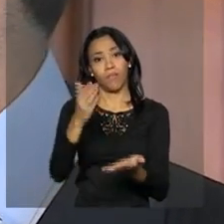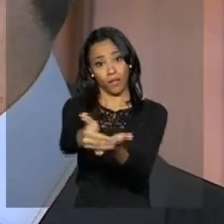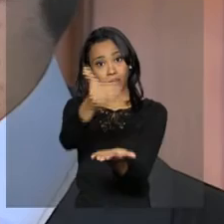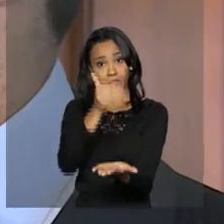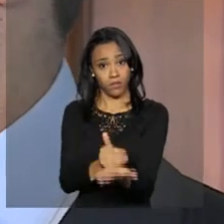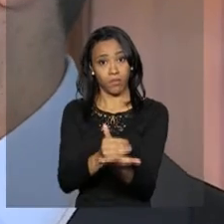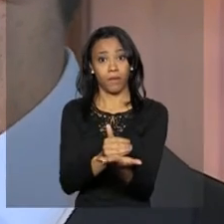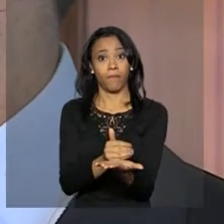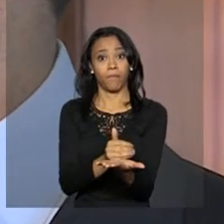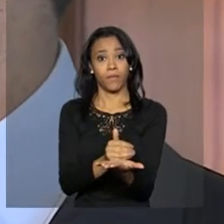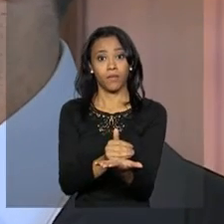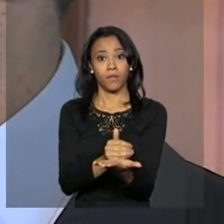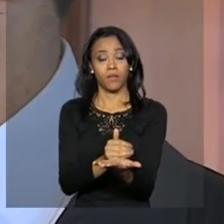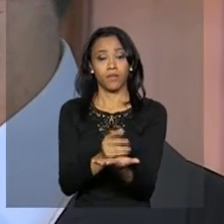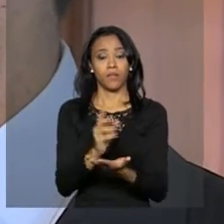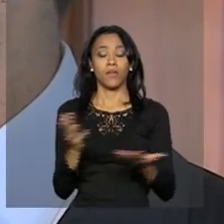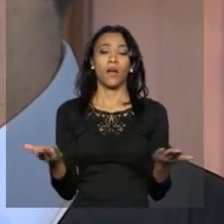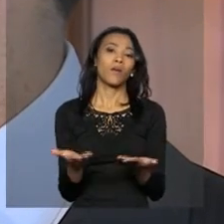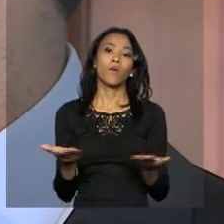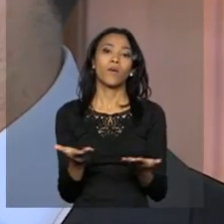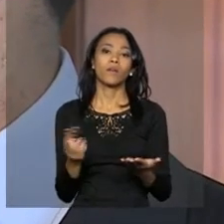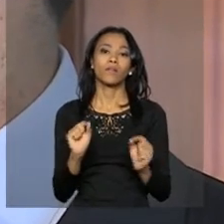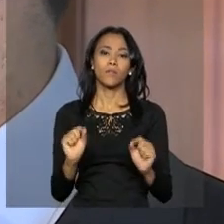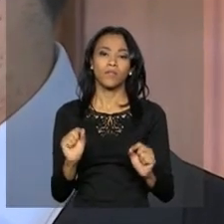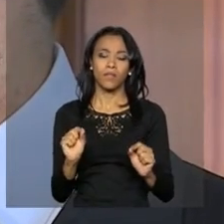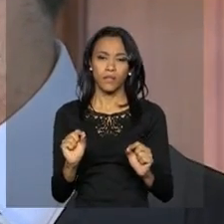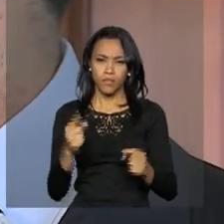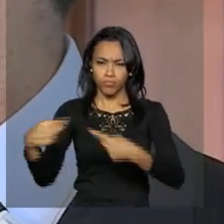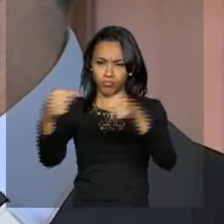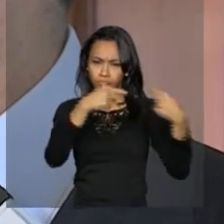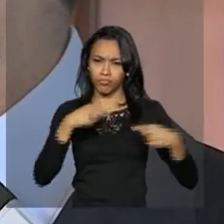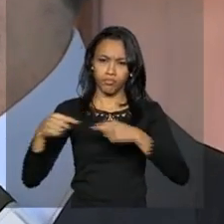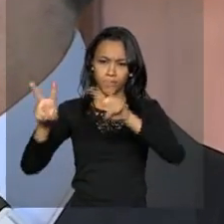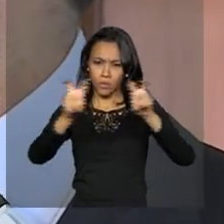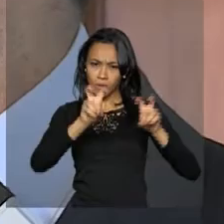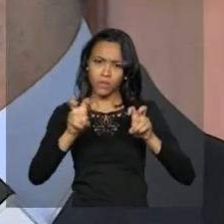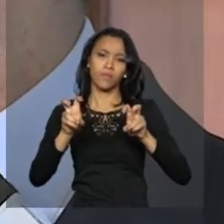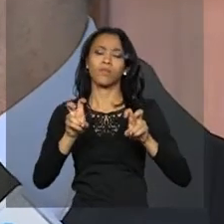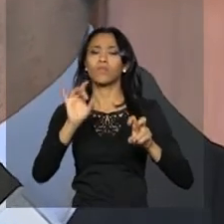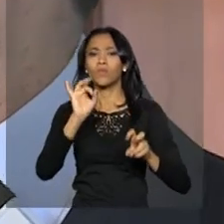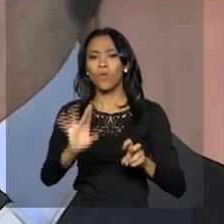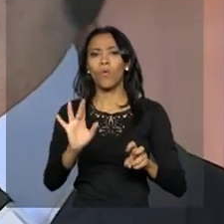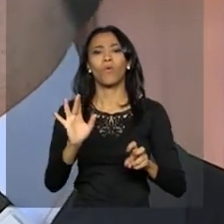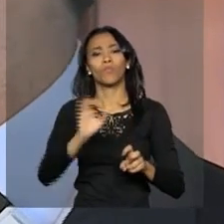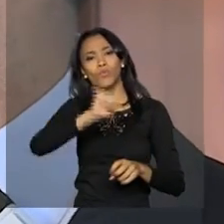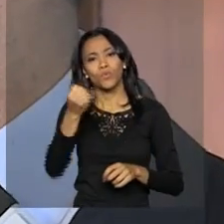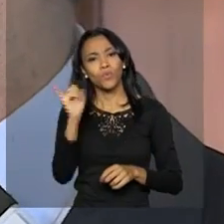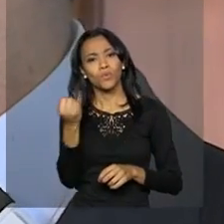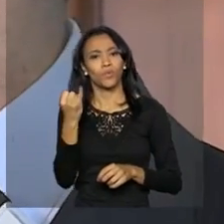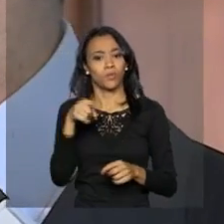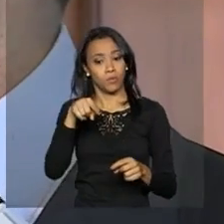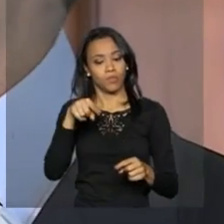Agora, no caso dessa ação, na verdade o que está em discussão é qual é o regime de juros que se aplica a esse tipo